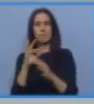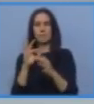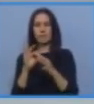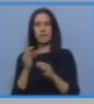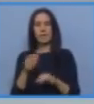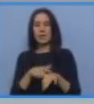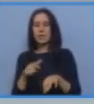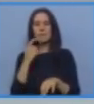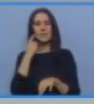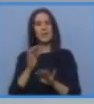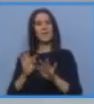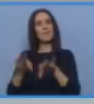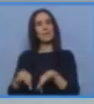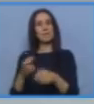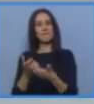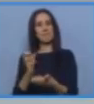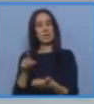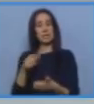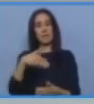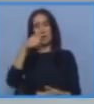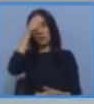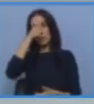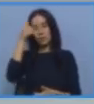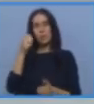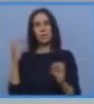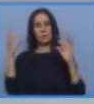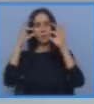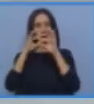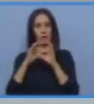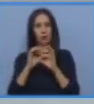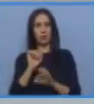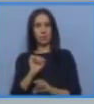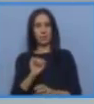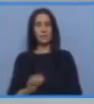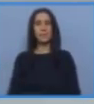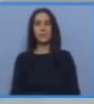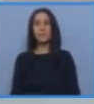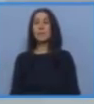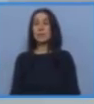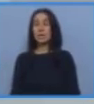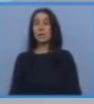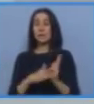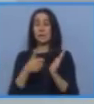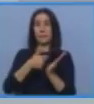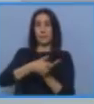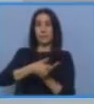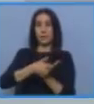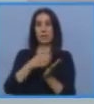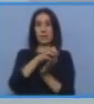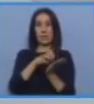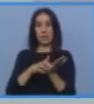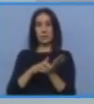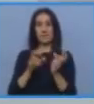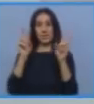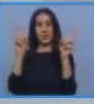fim do tempo pascal, que acontece este domingo com o Pentecostes. O que significa e os textos da Bíblia que se referem a esta